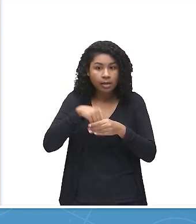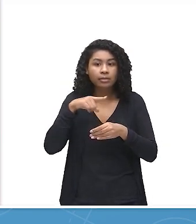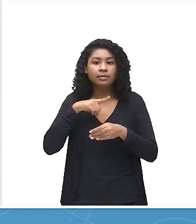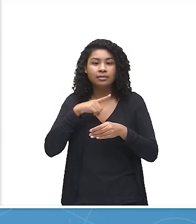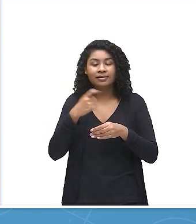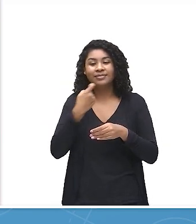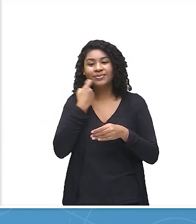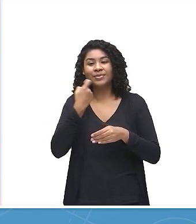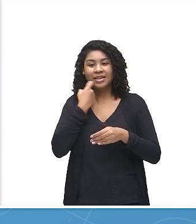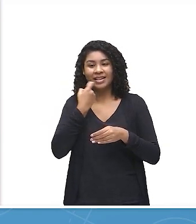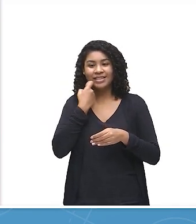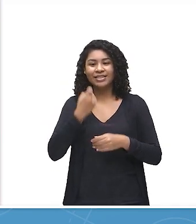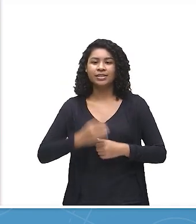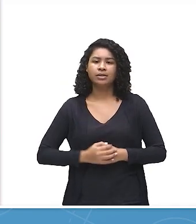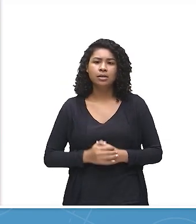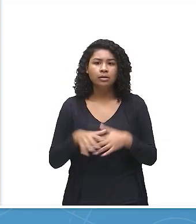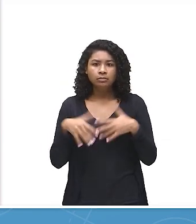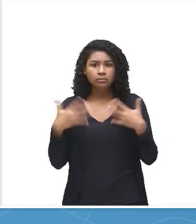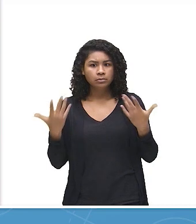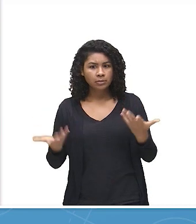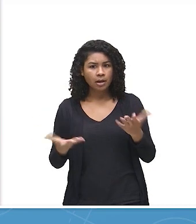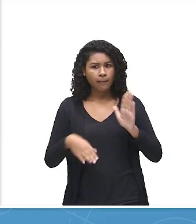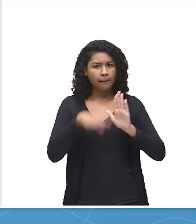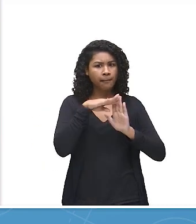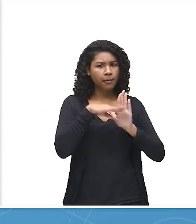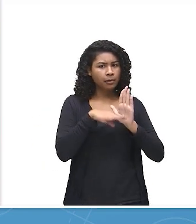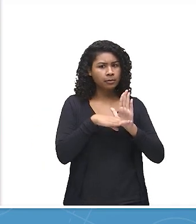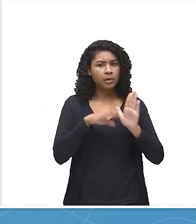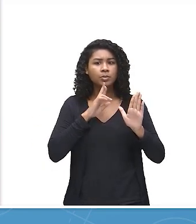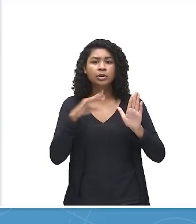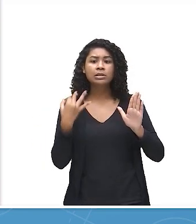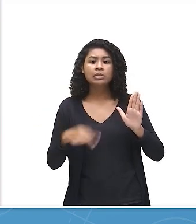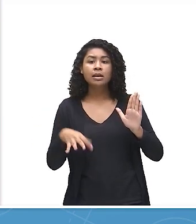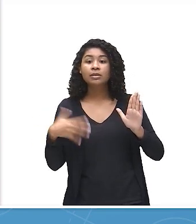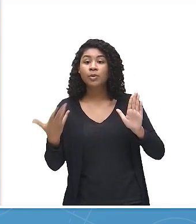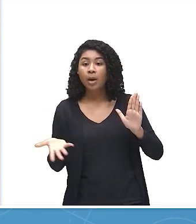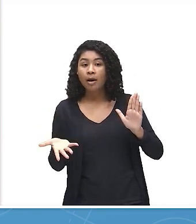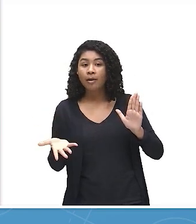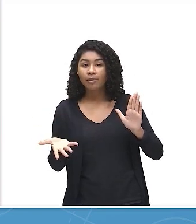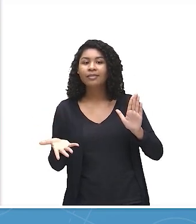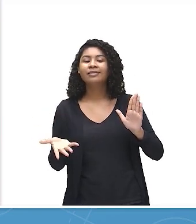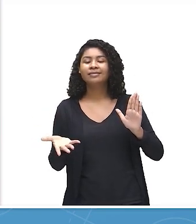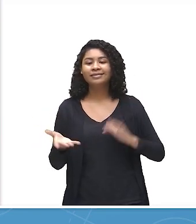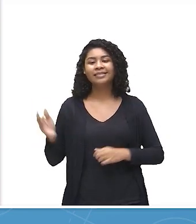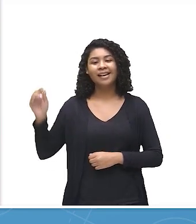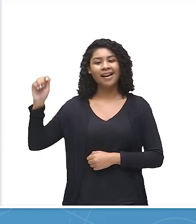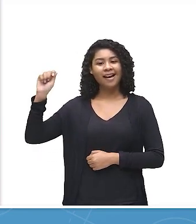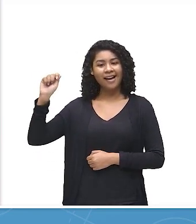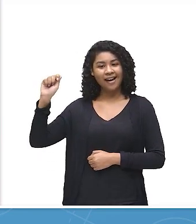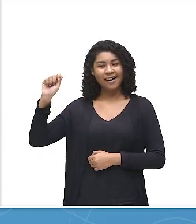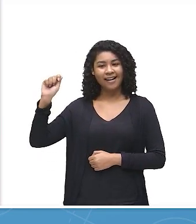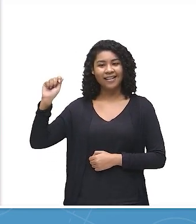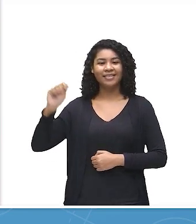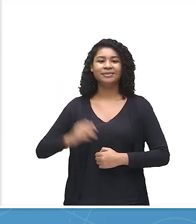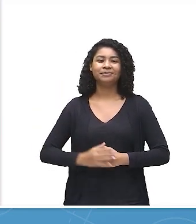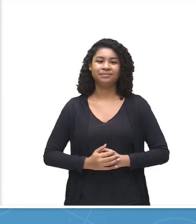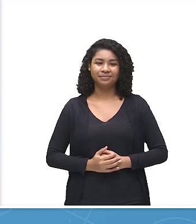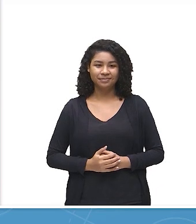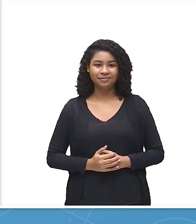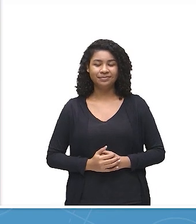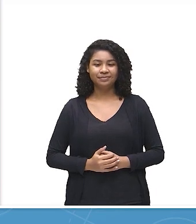É o vocabulário, ok? Essa aqui é uma palavra muito conhecida na língua inglesa. Porém, eu